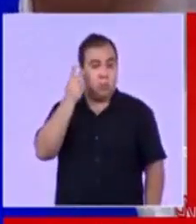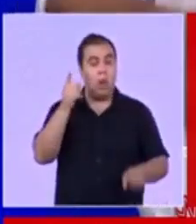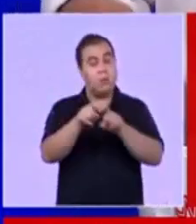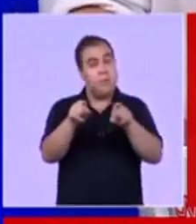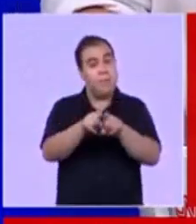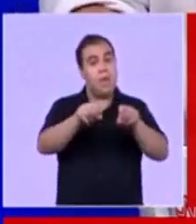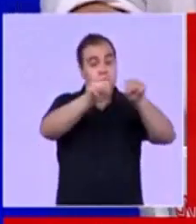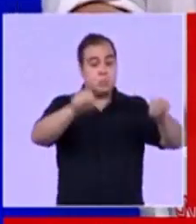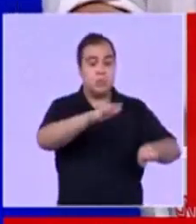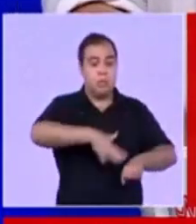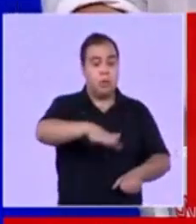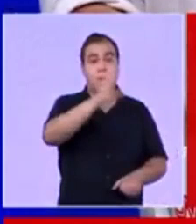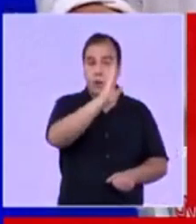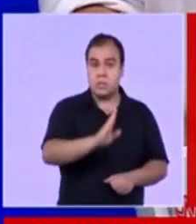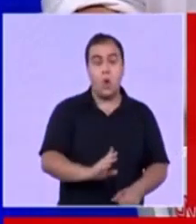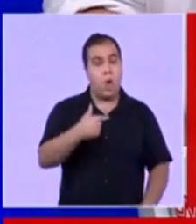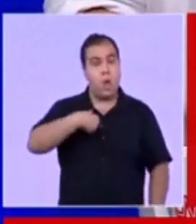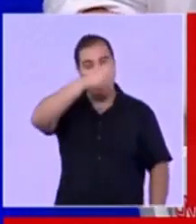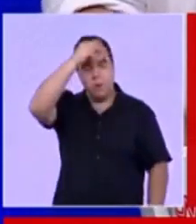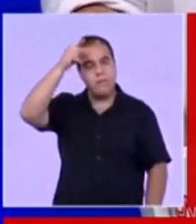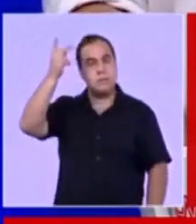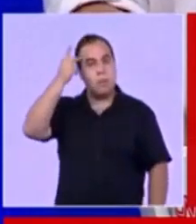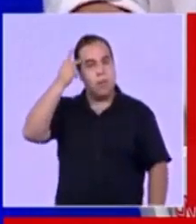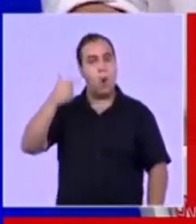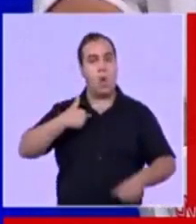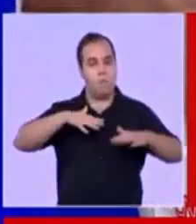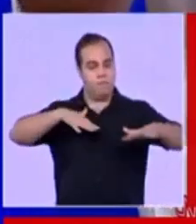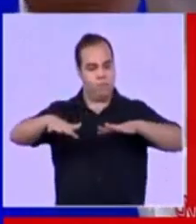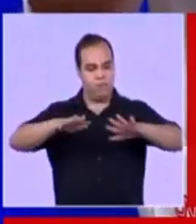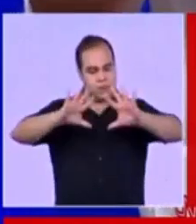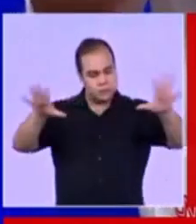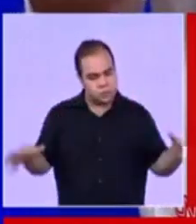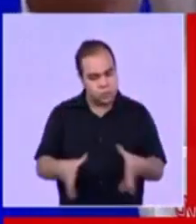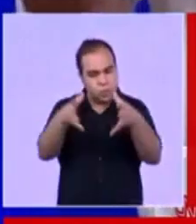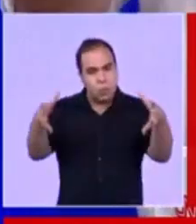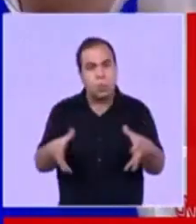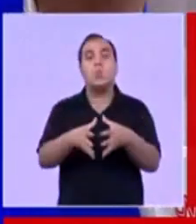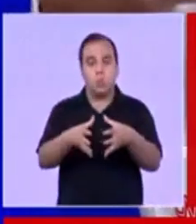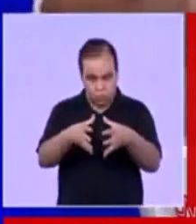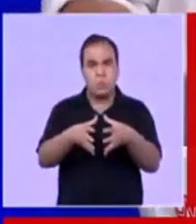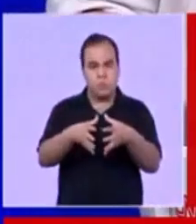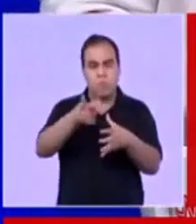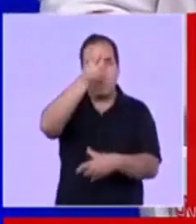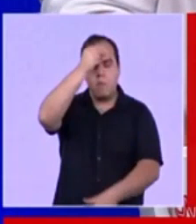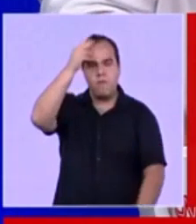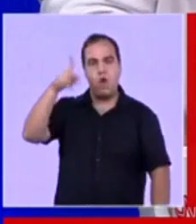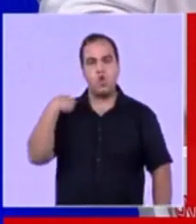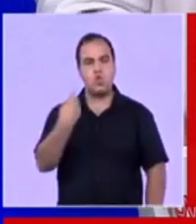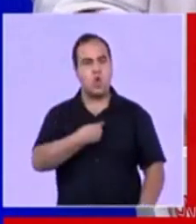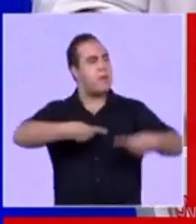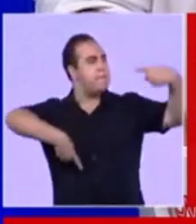como prefeito de São Paulo vou liberar o movimento de prefeito para que a gente possa fazer o debate com